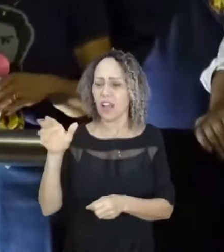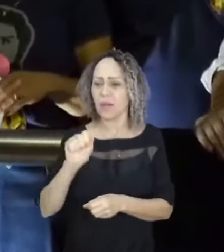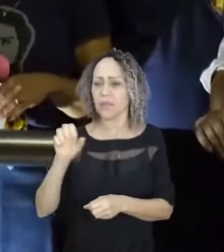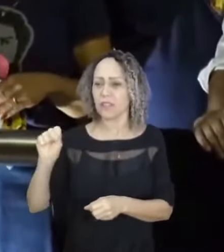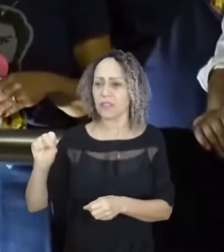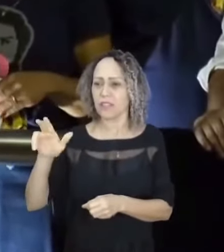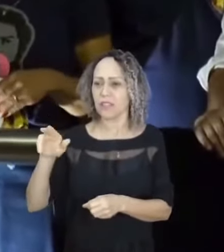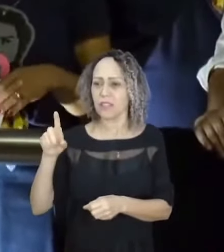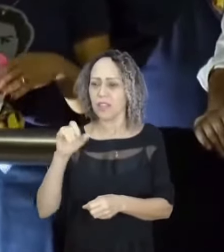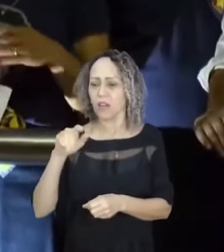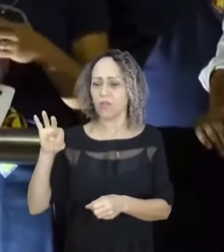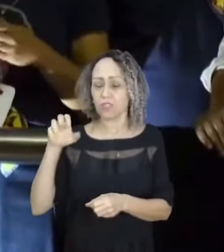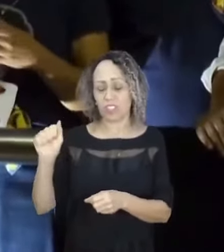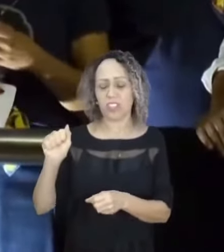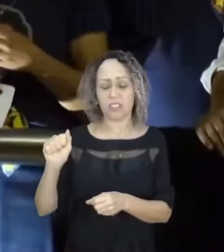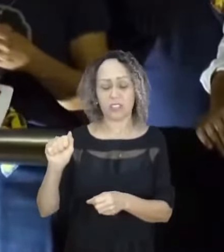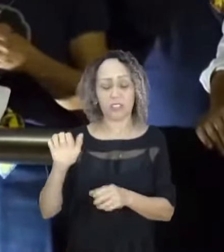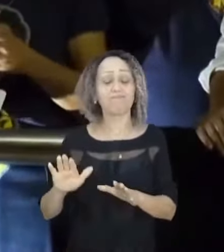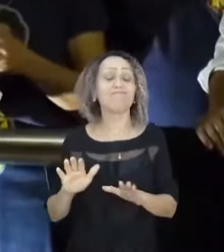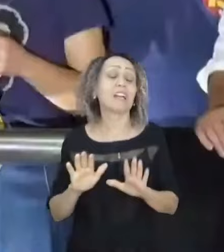de engenharia.